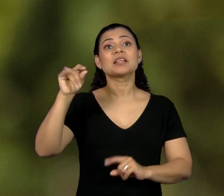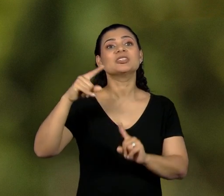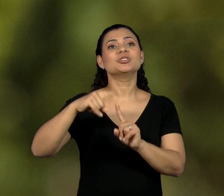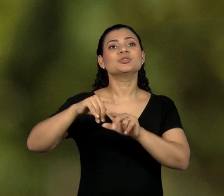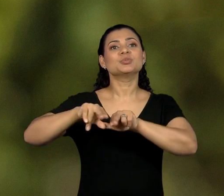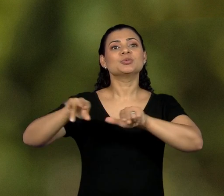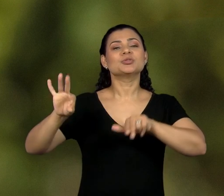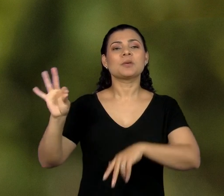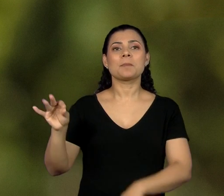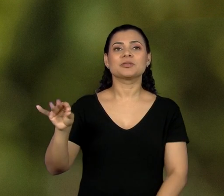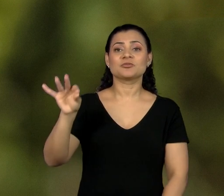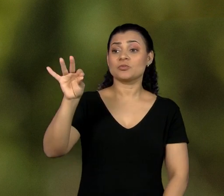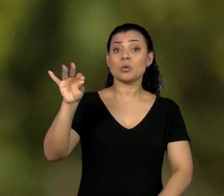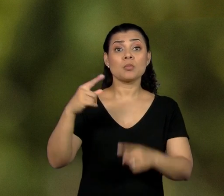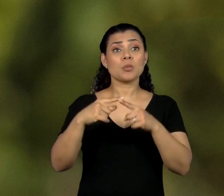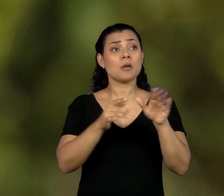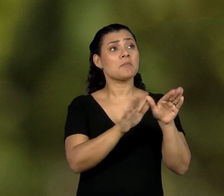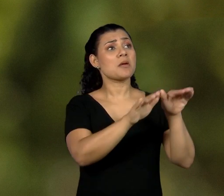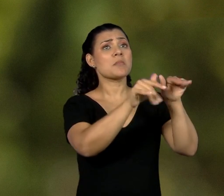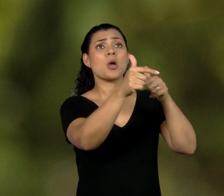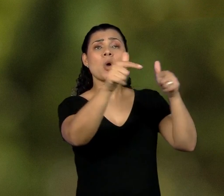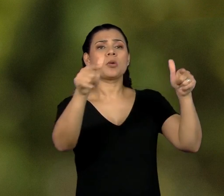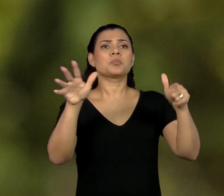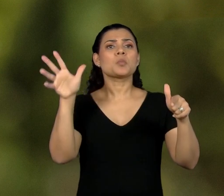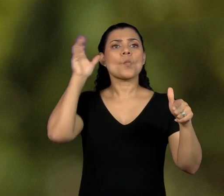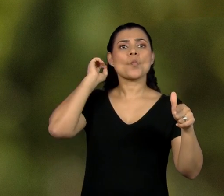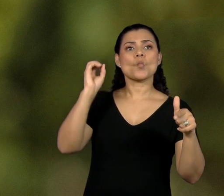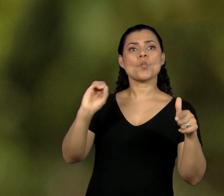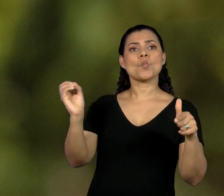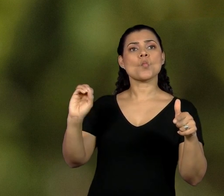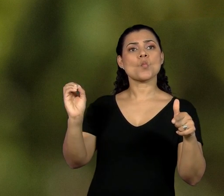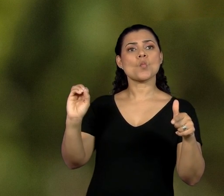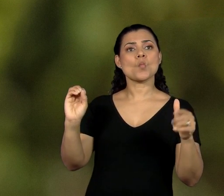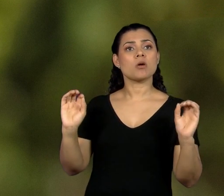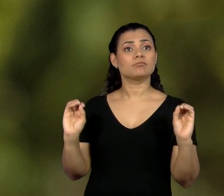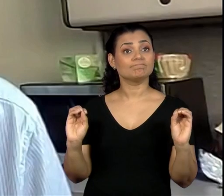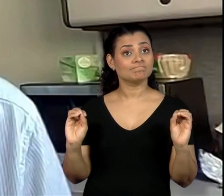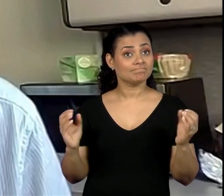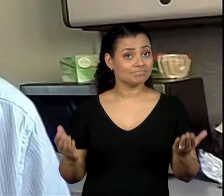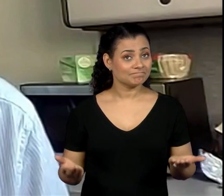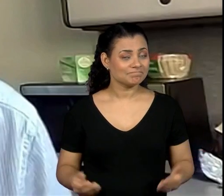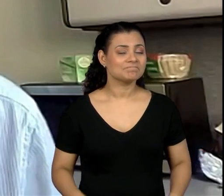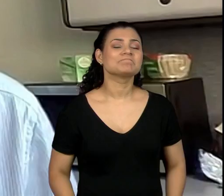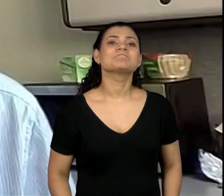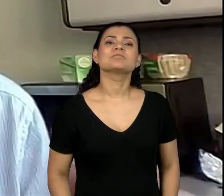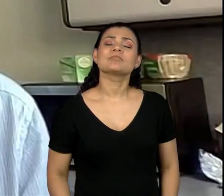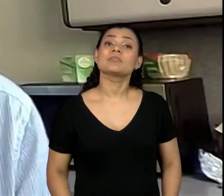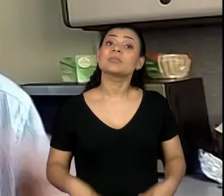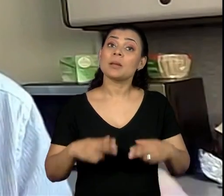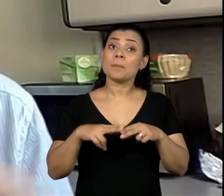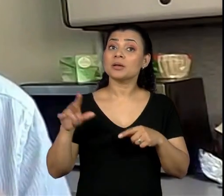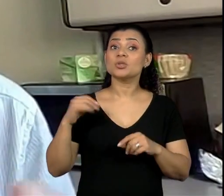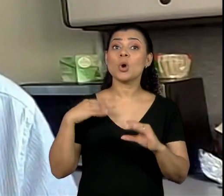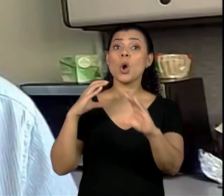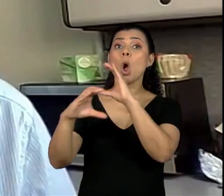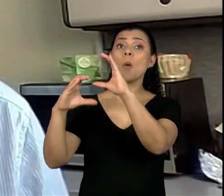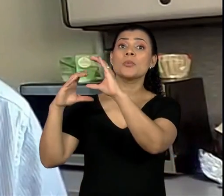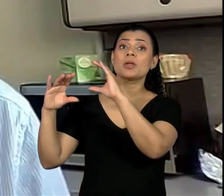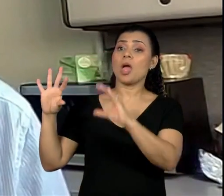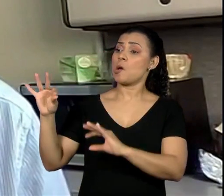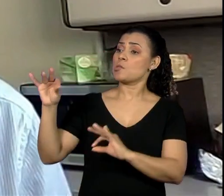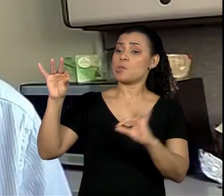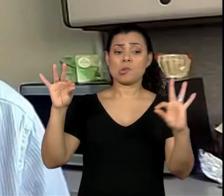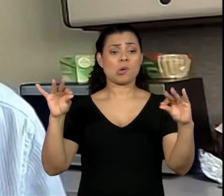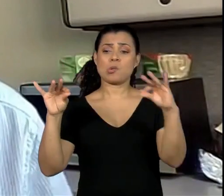beija-flor, porque outras aves não conseguem ouvi-lo. Uma possível vantagem é que eles conseguem se comunicar